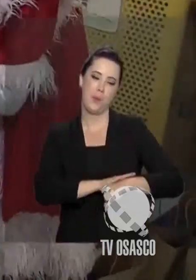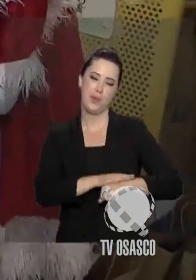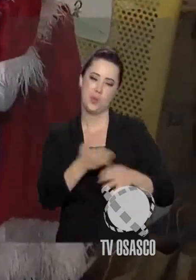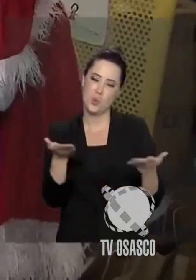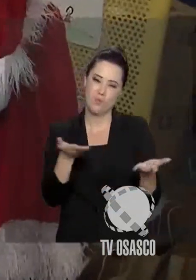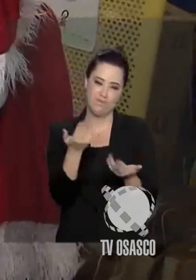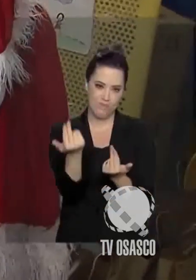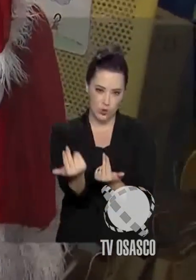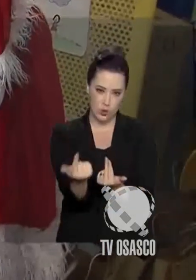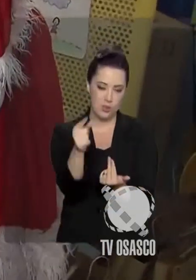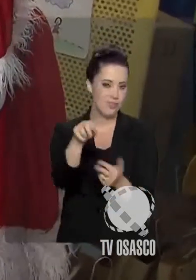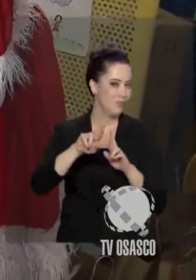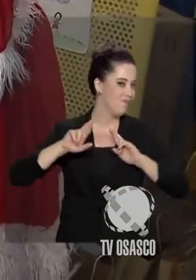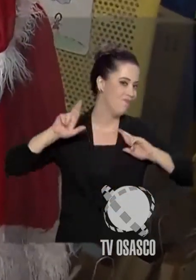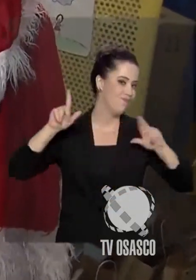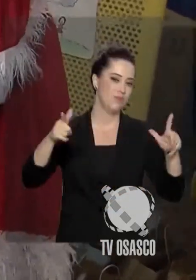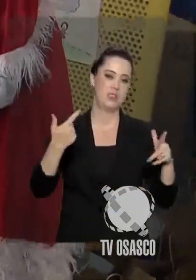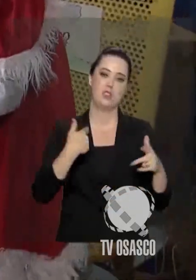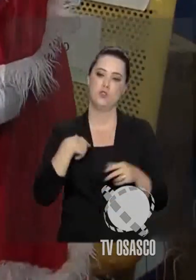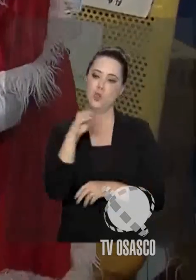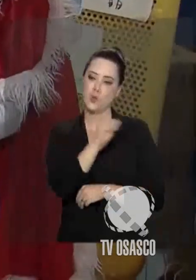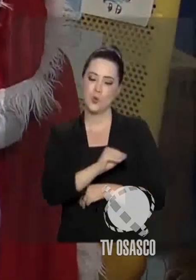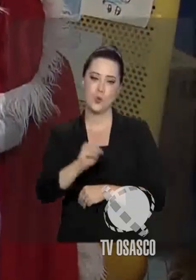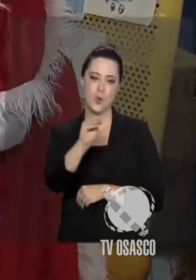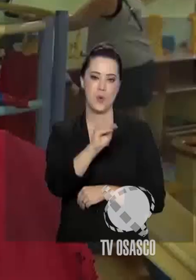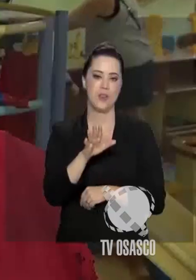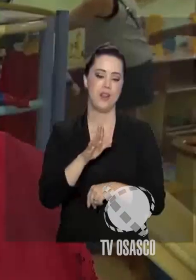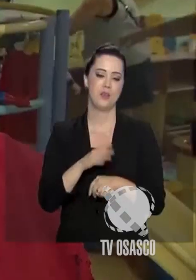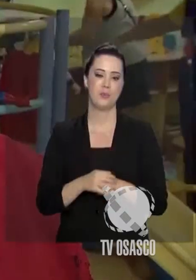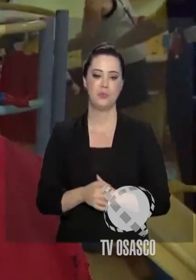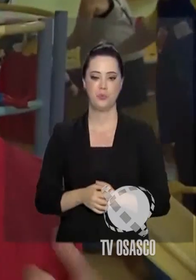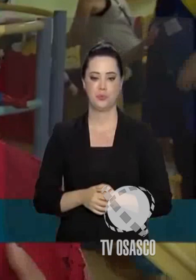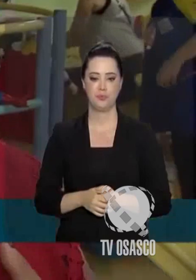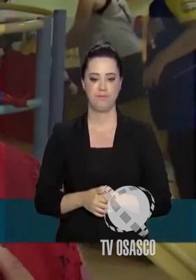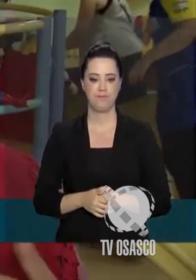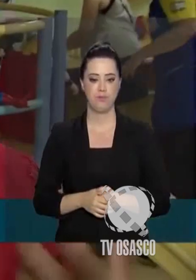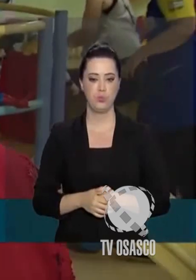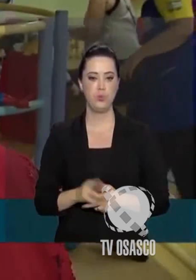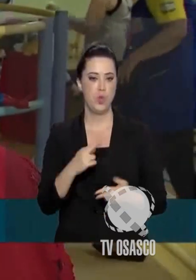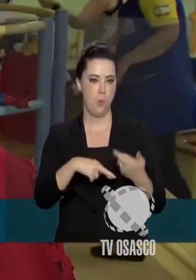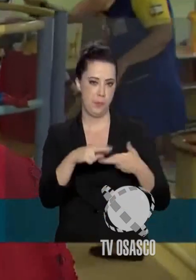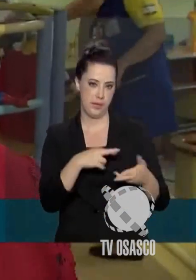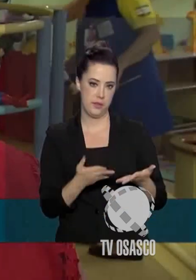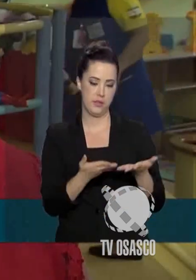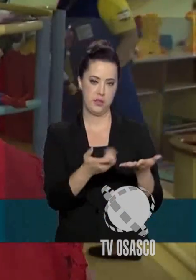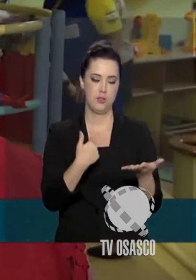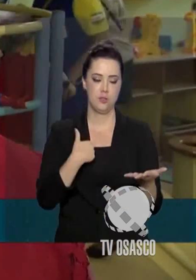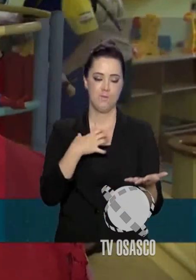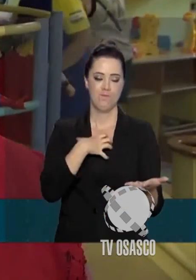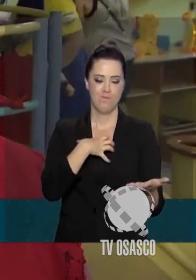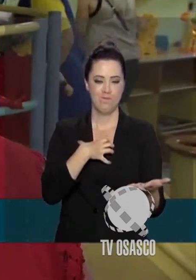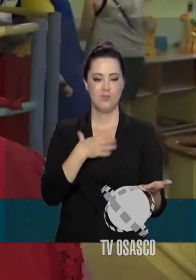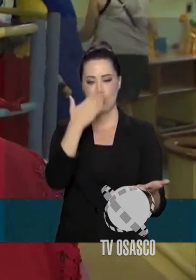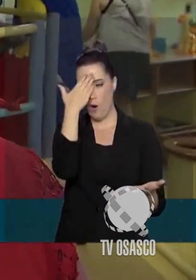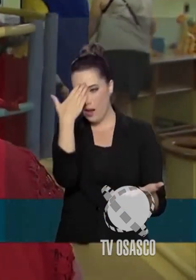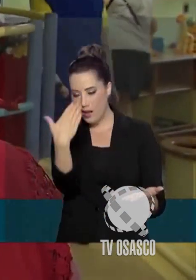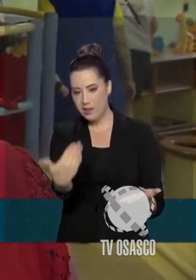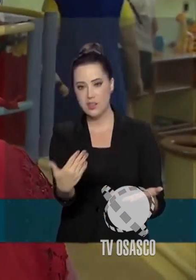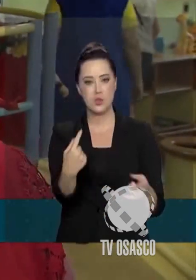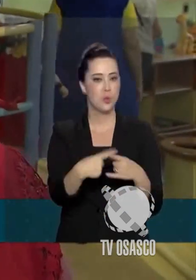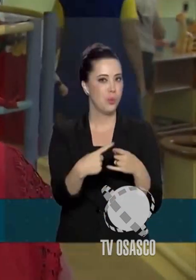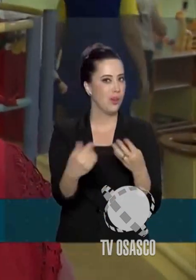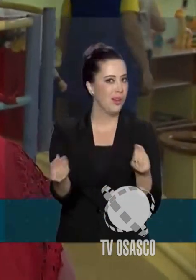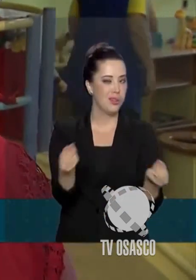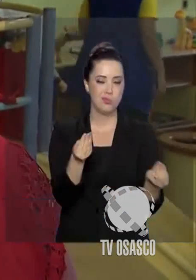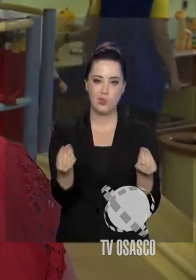esse fazem toda a diferença no tratamento da doença. Além do presente, que para mim eu fico muito grata, que eu não tenho